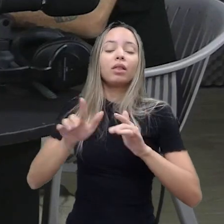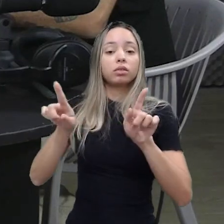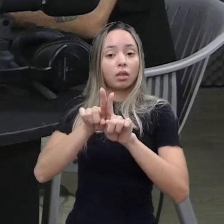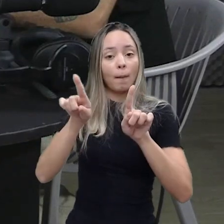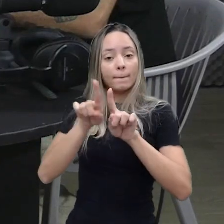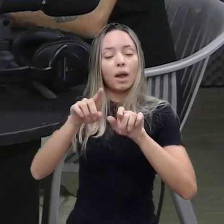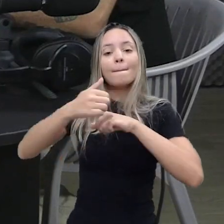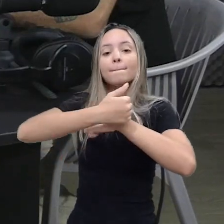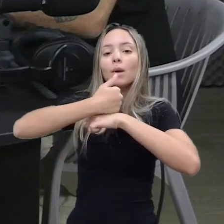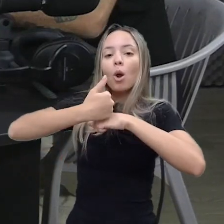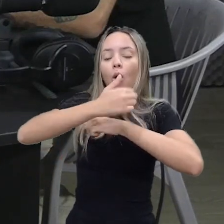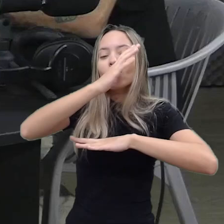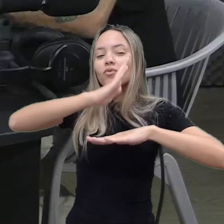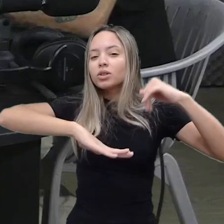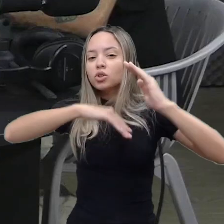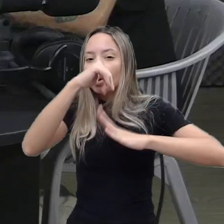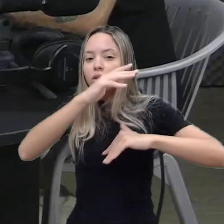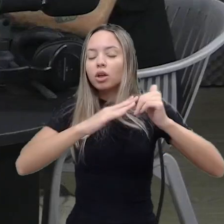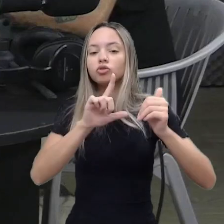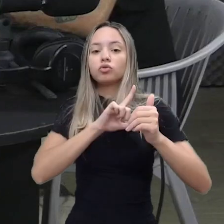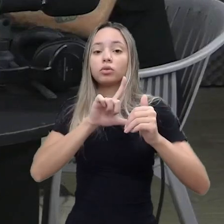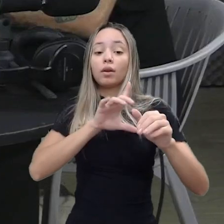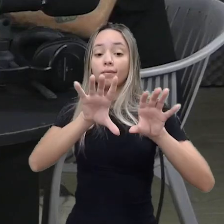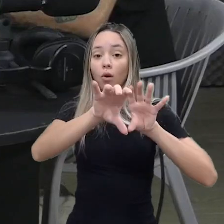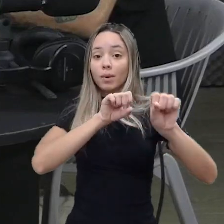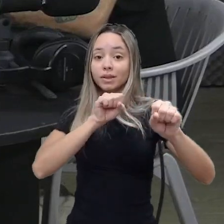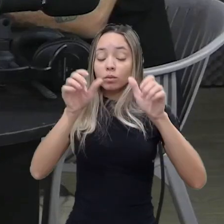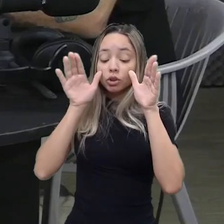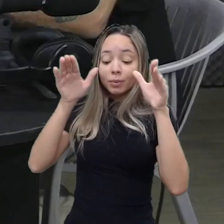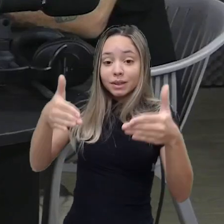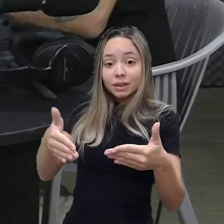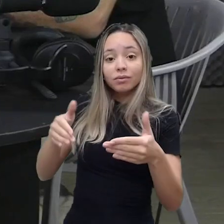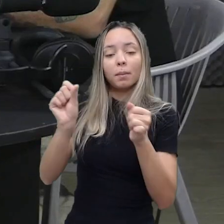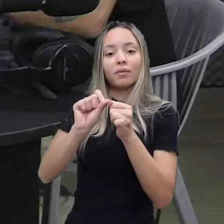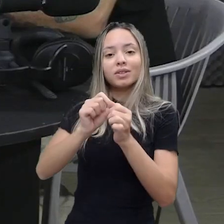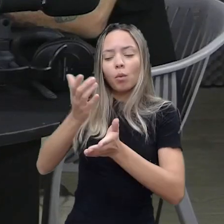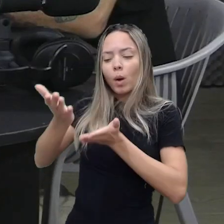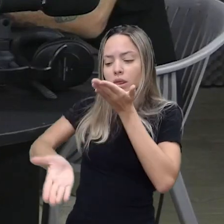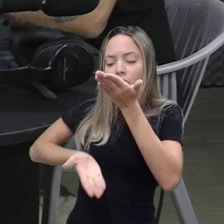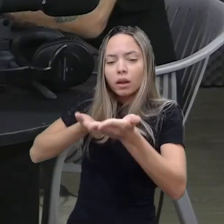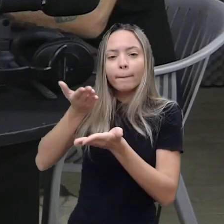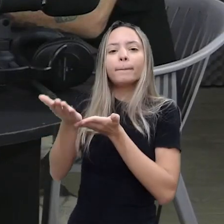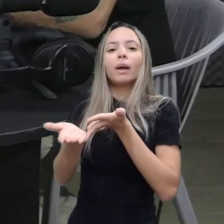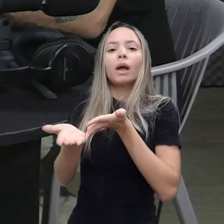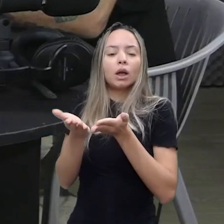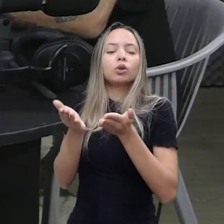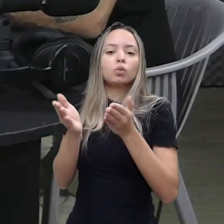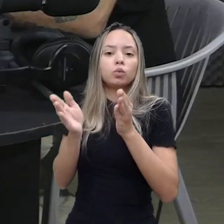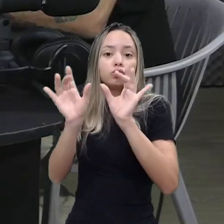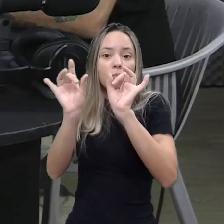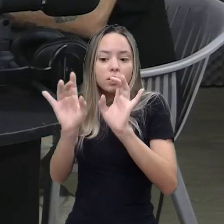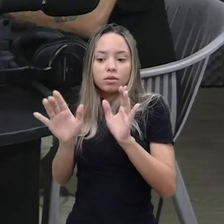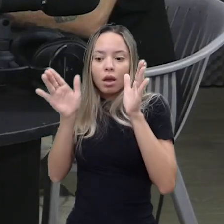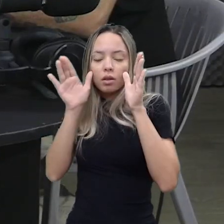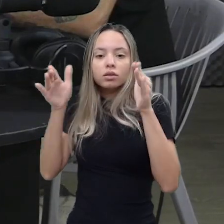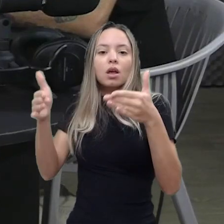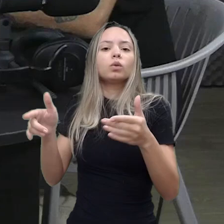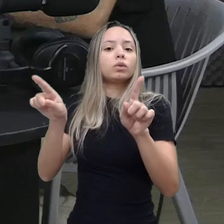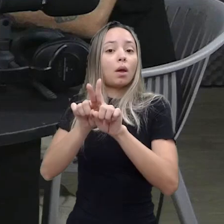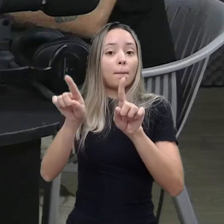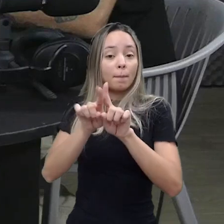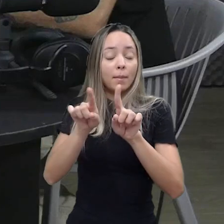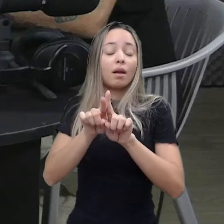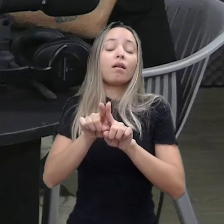com formação específica para poder fazer o atendimento educacional especializado, garantir uma acessibilidade